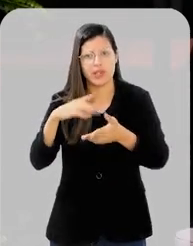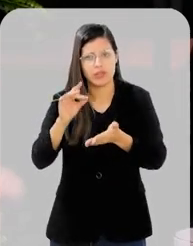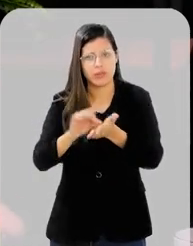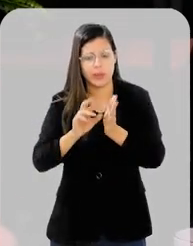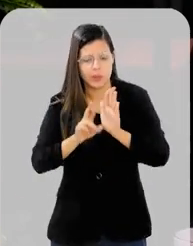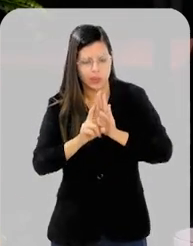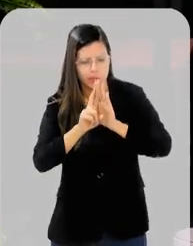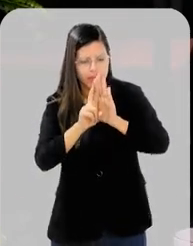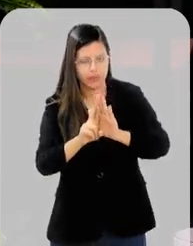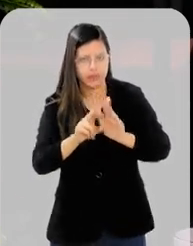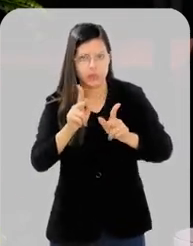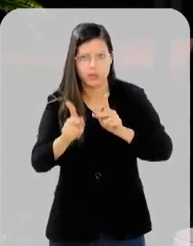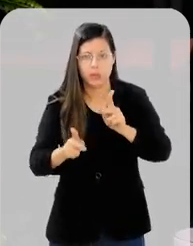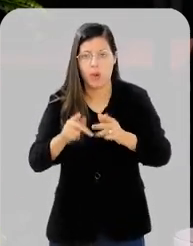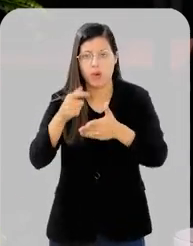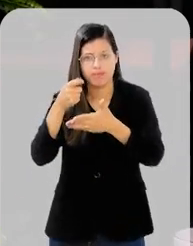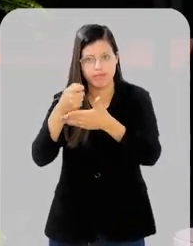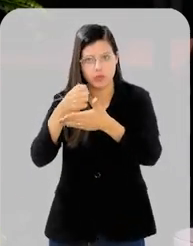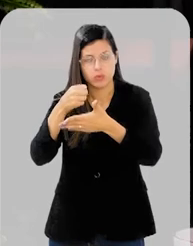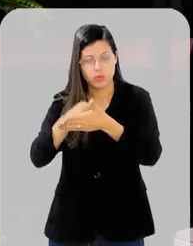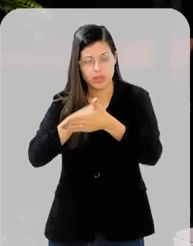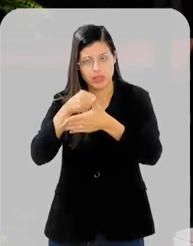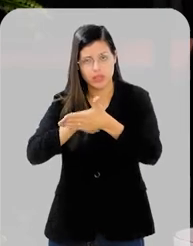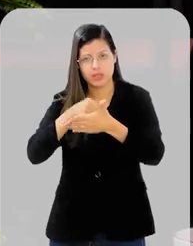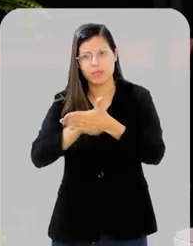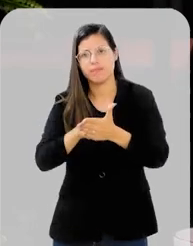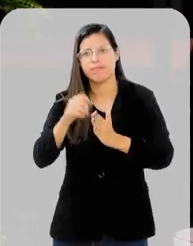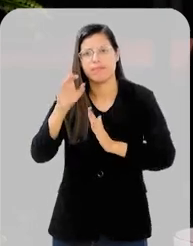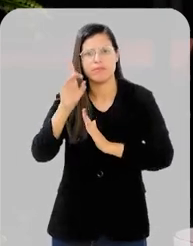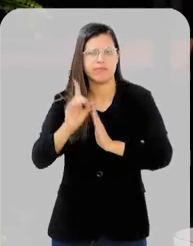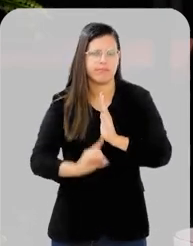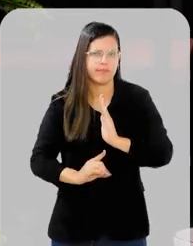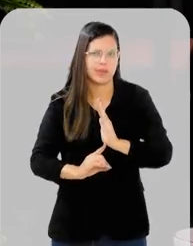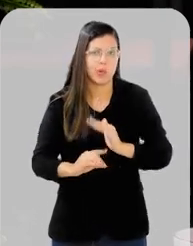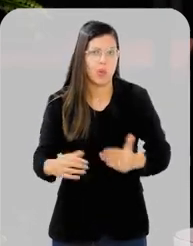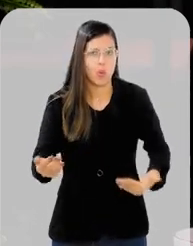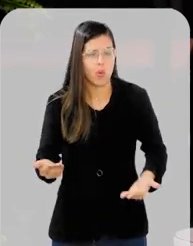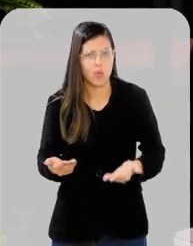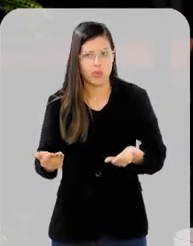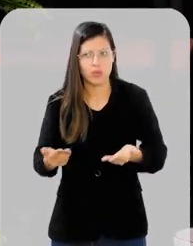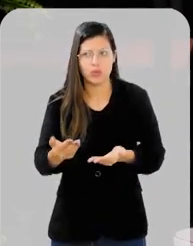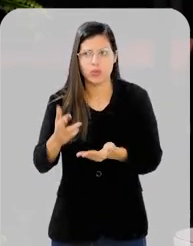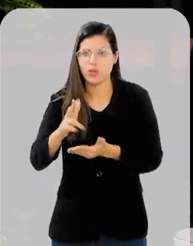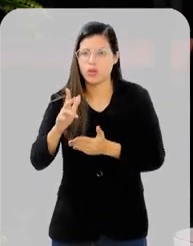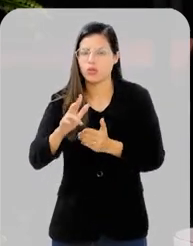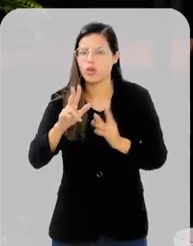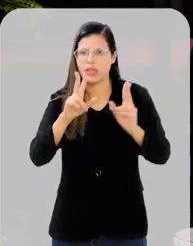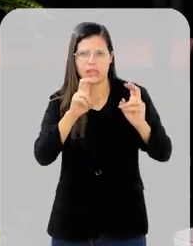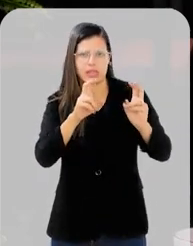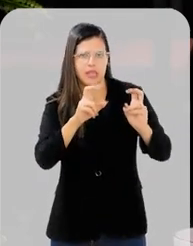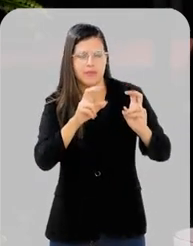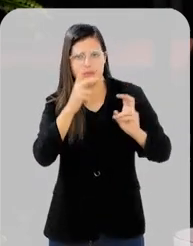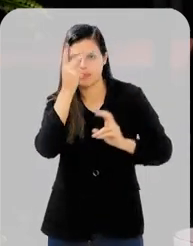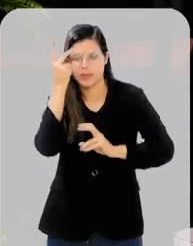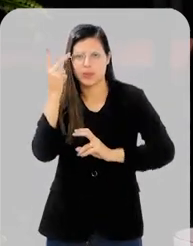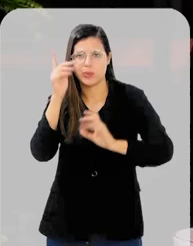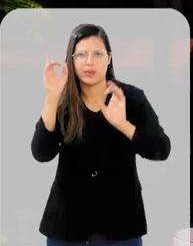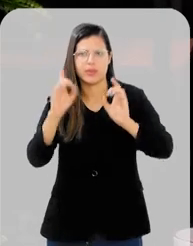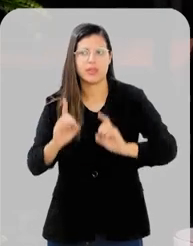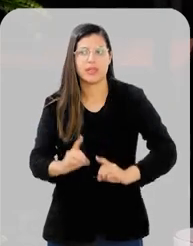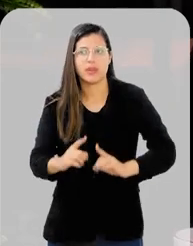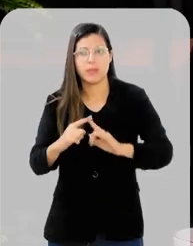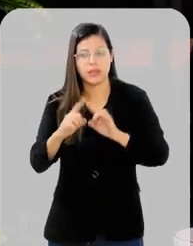representante do povo para lutar pelos seus direitos então hoje não só a pota da pessoa com deficiência mas também